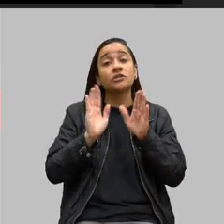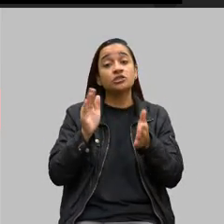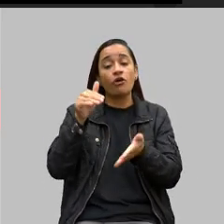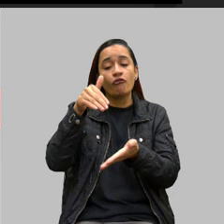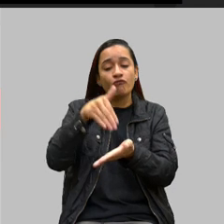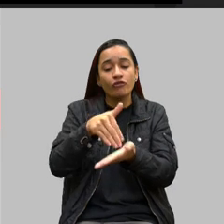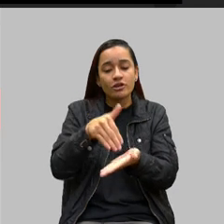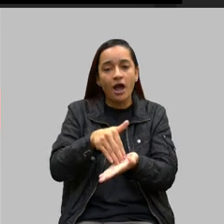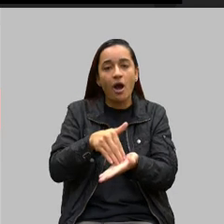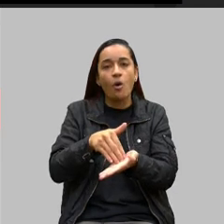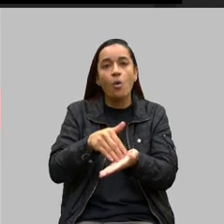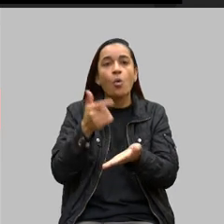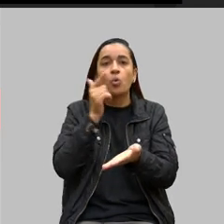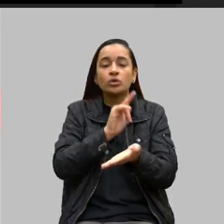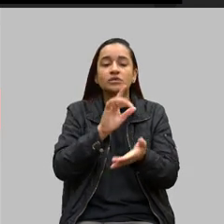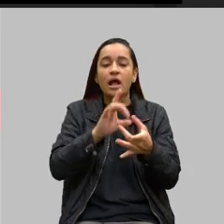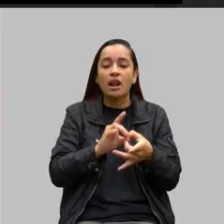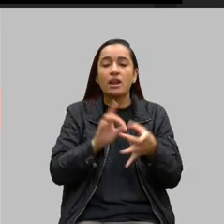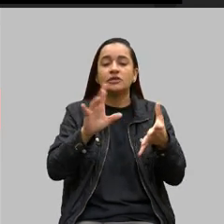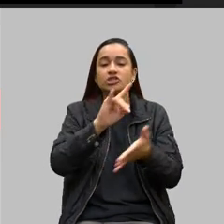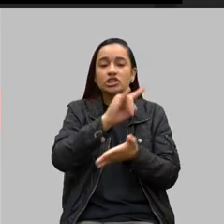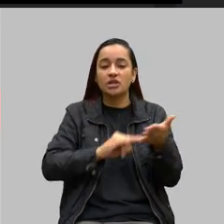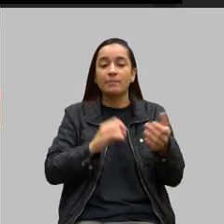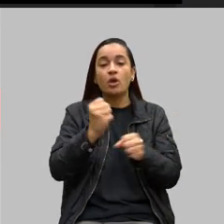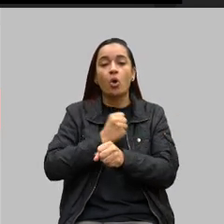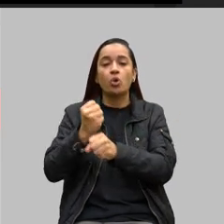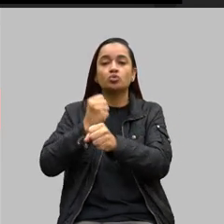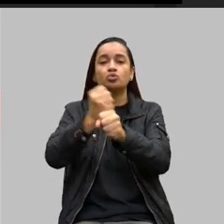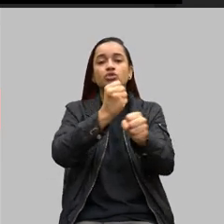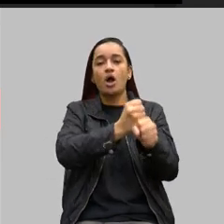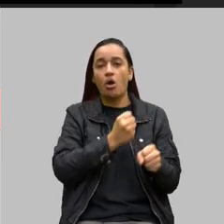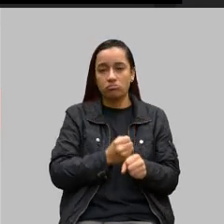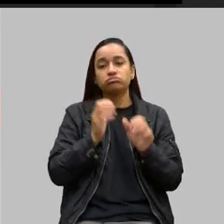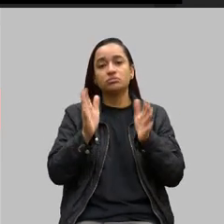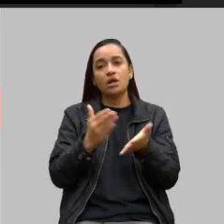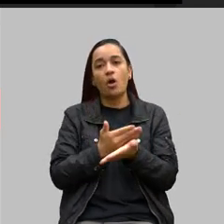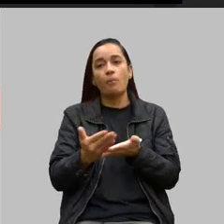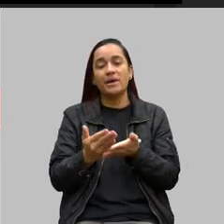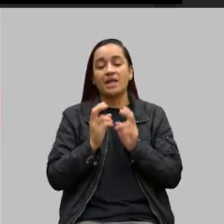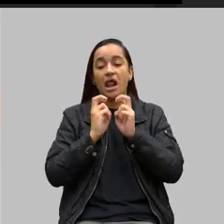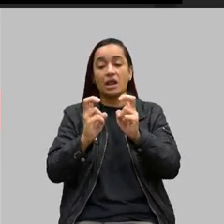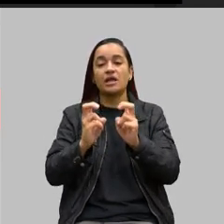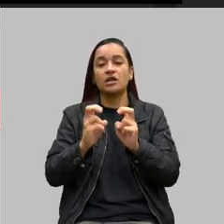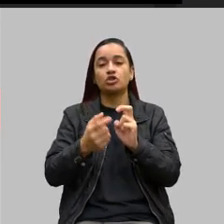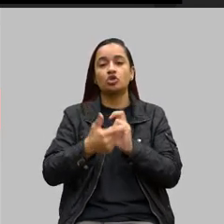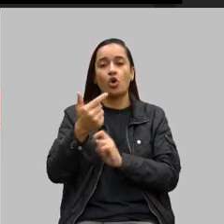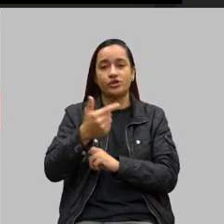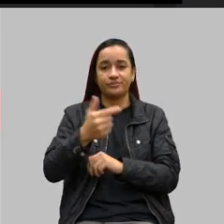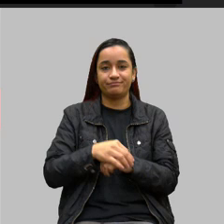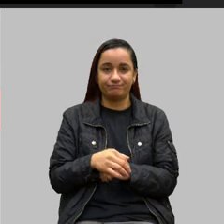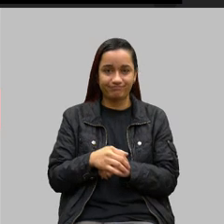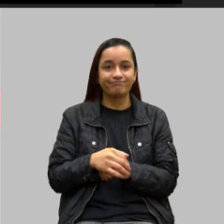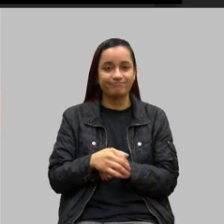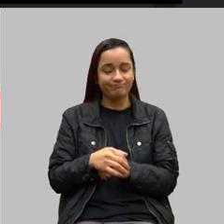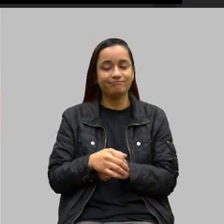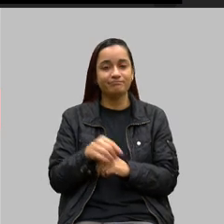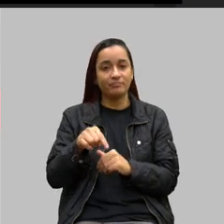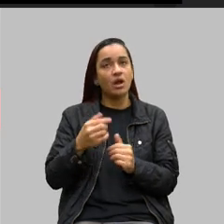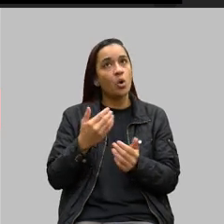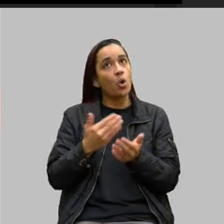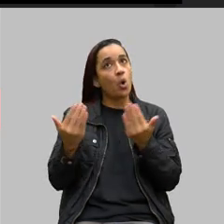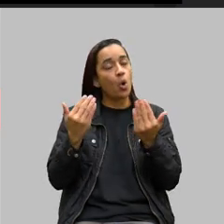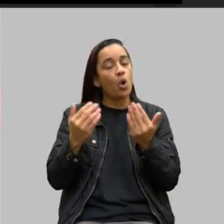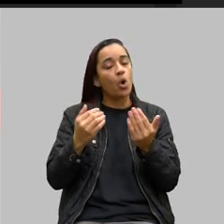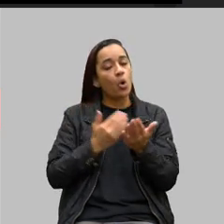obtenção do licenciamento ambiental para iniciar as obras da linha dois o nosso cronograma hoje né é iniciar as obras da linha dois em setembro